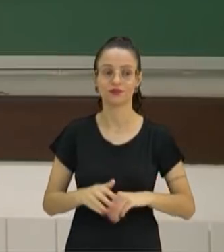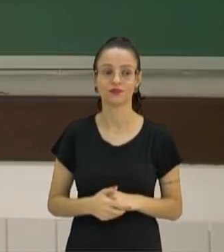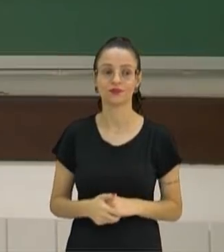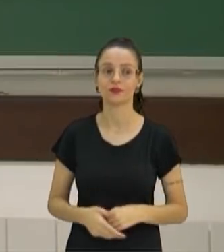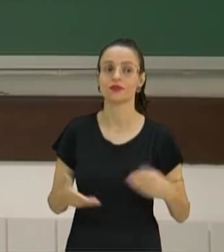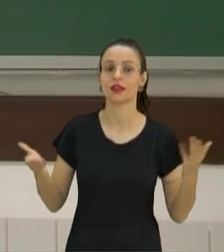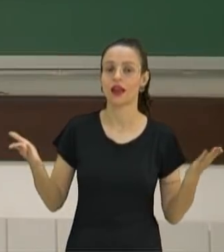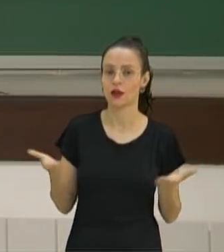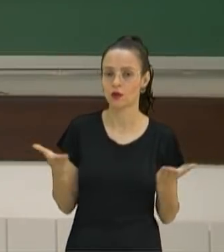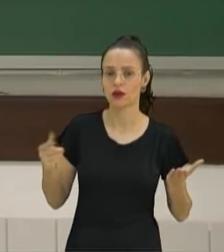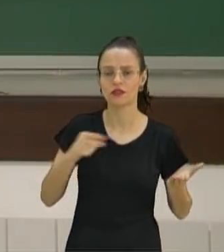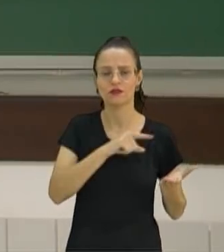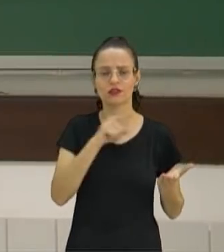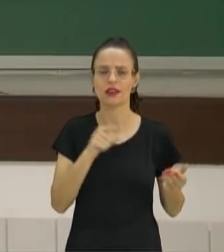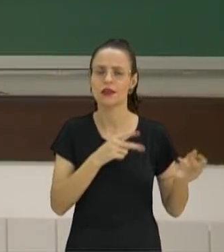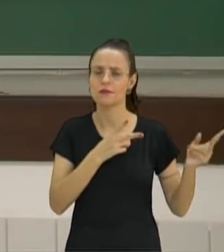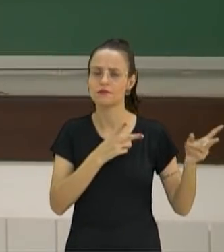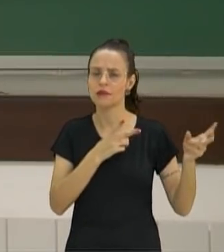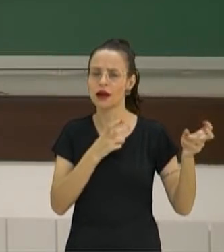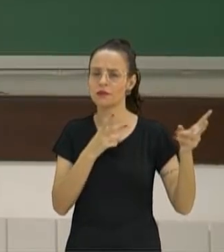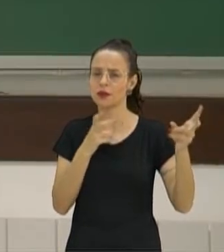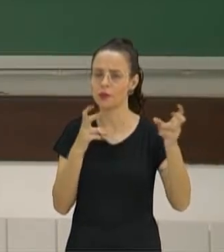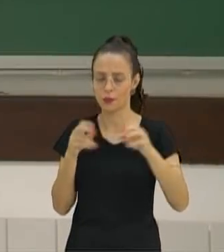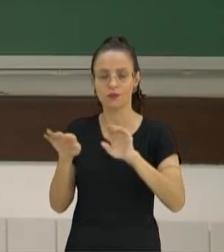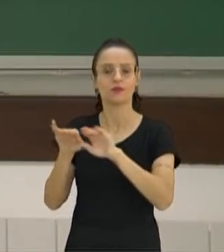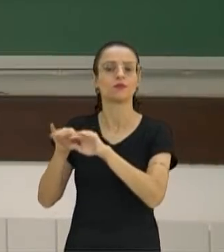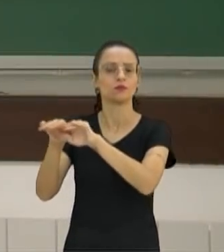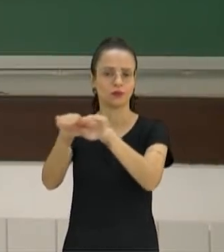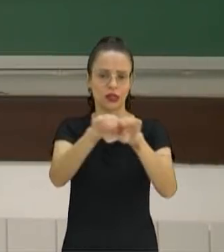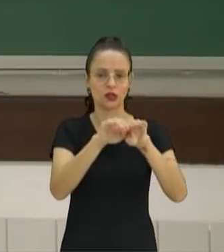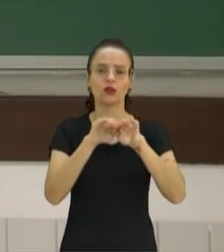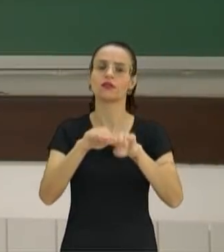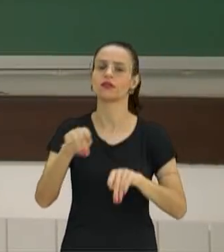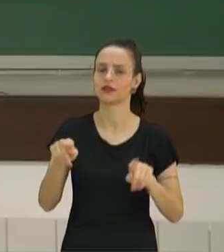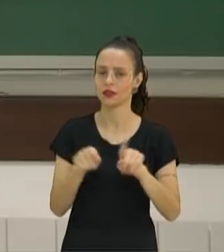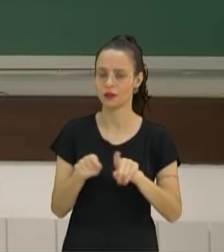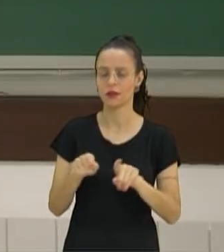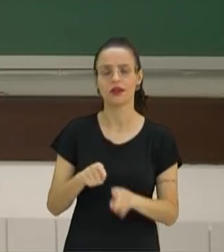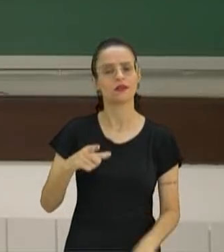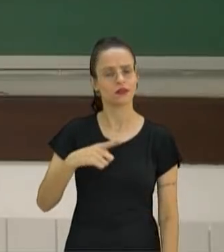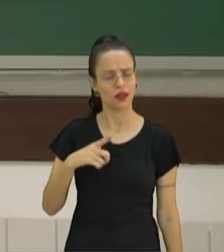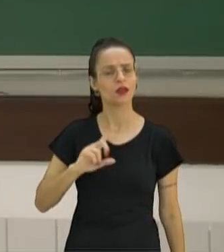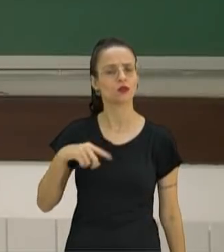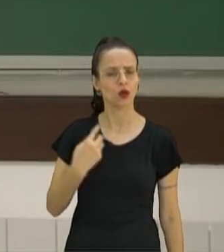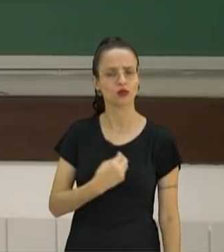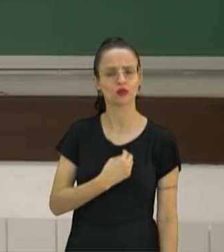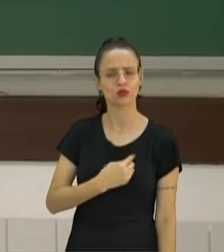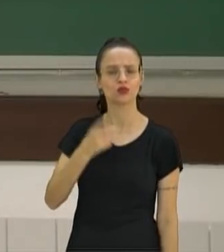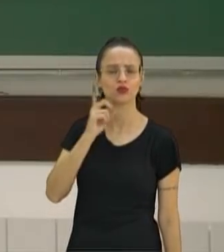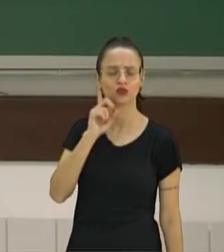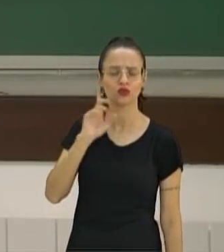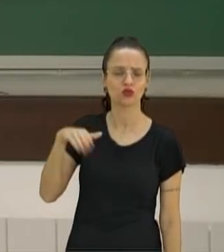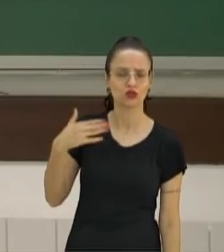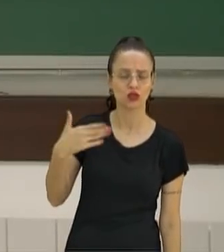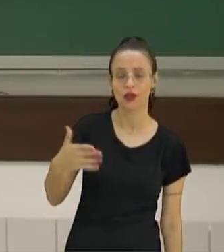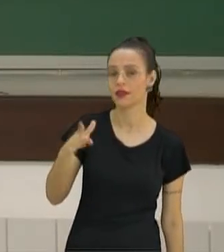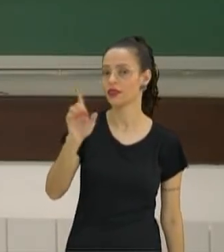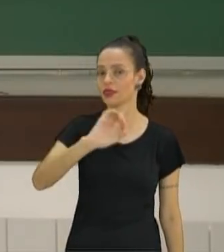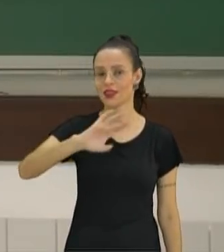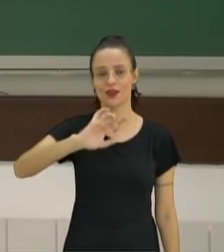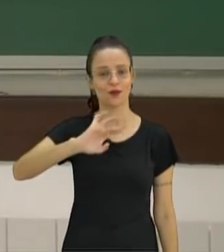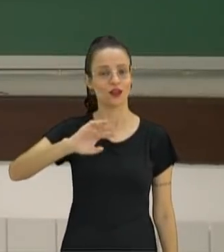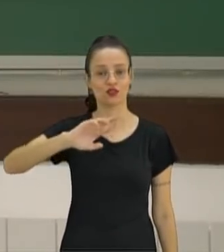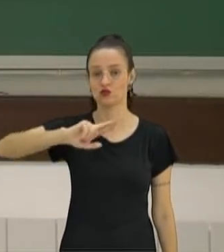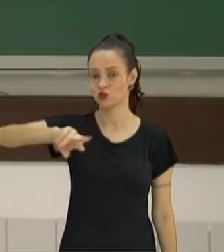E agora, você já reparou que as padronagens também estão presentes no nosso dia a dia, né? Não são só algo